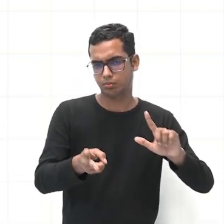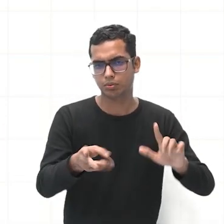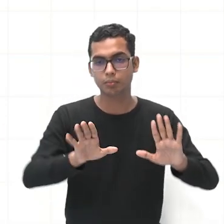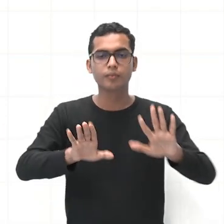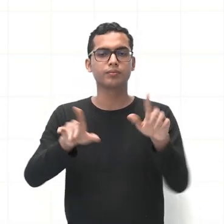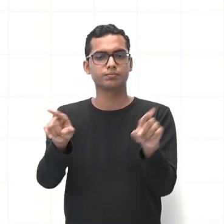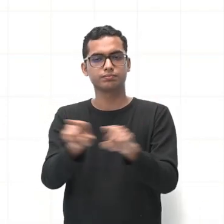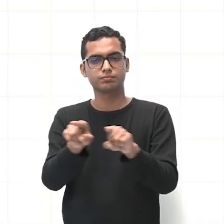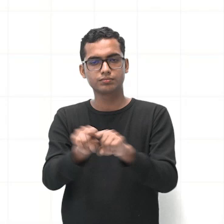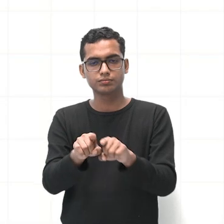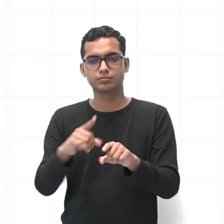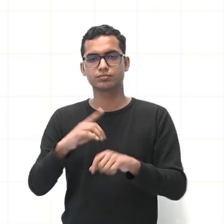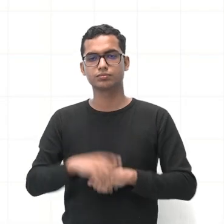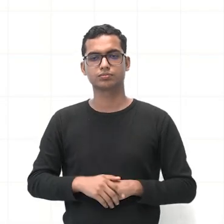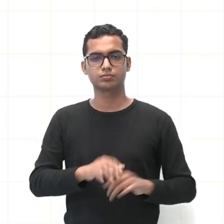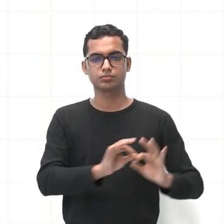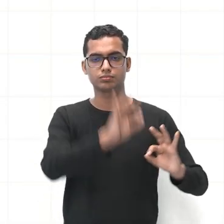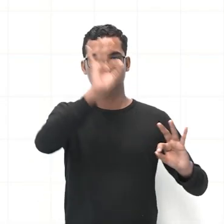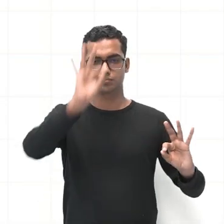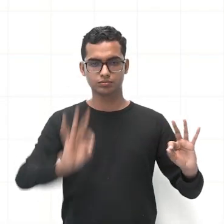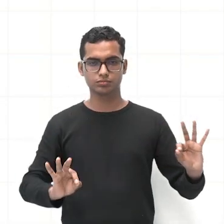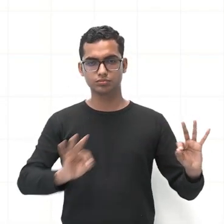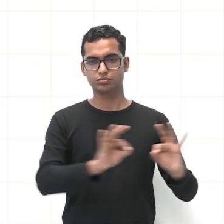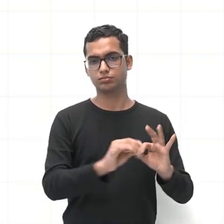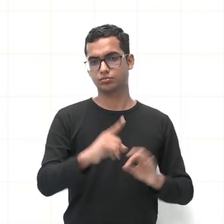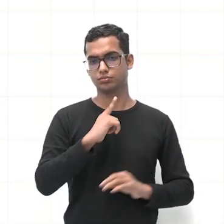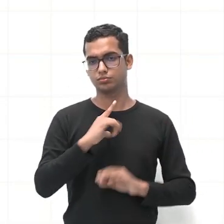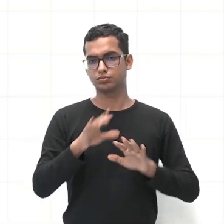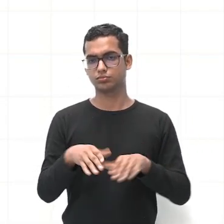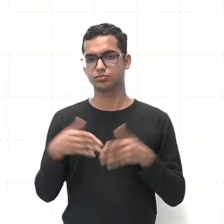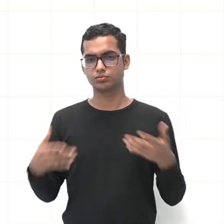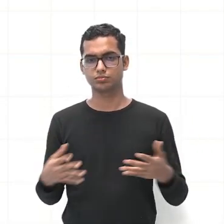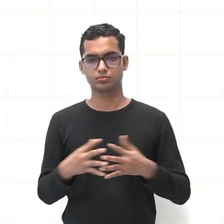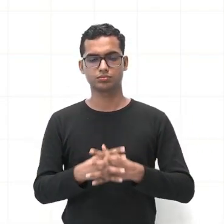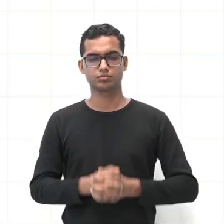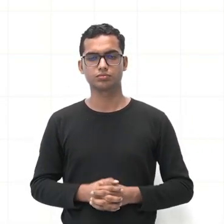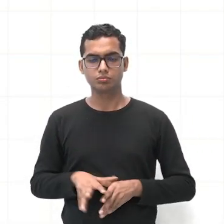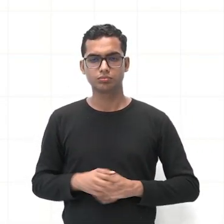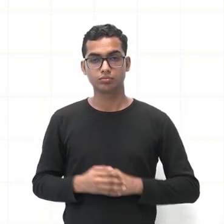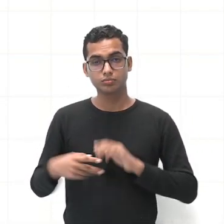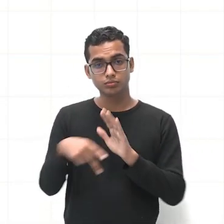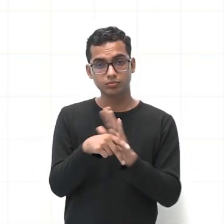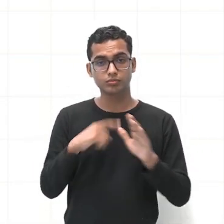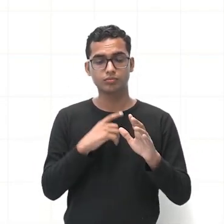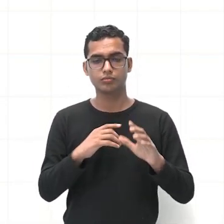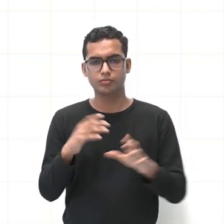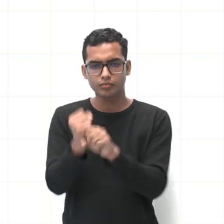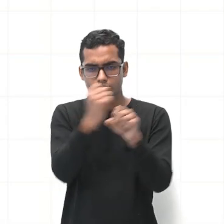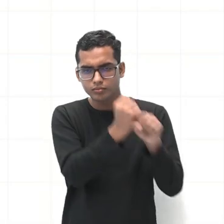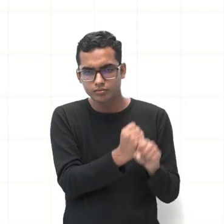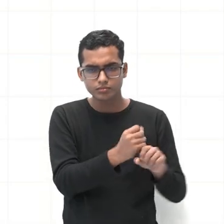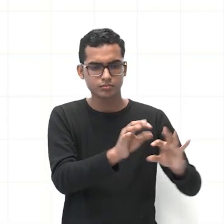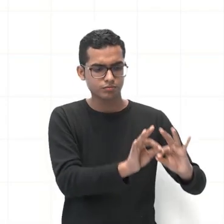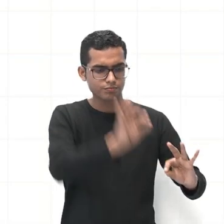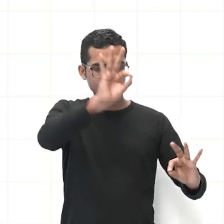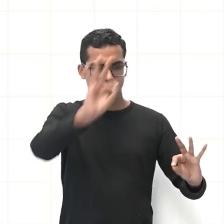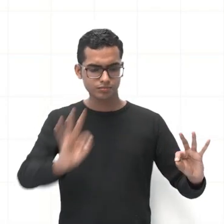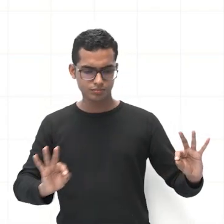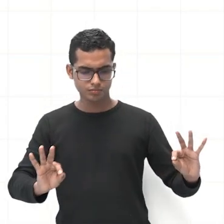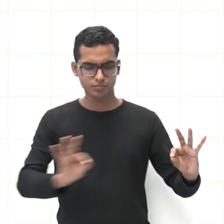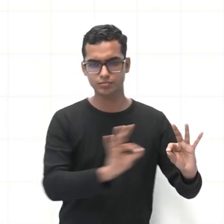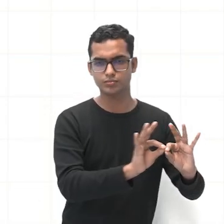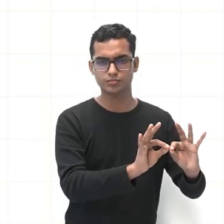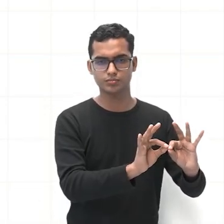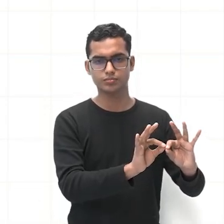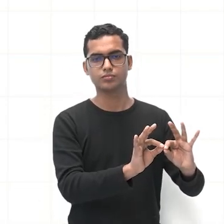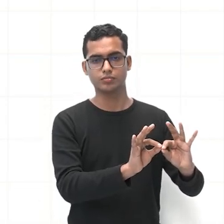como condição de existência, que é a seguinte: a soma dos dois lados é sempre maior do que a do terceiro lado. Então,